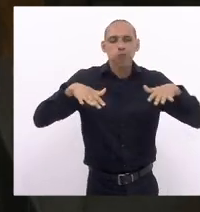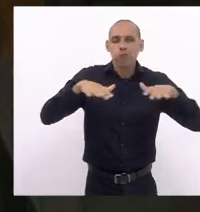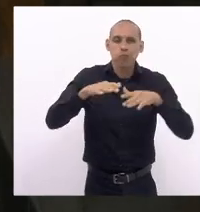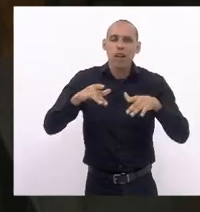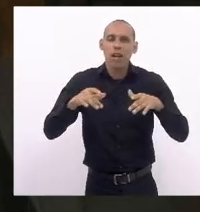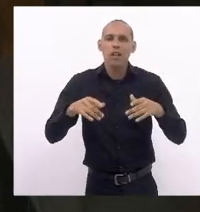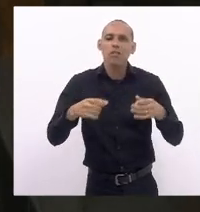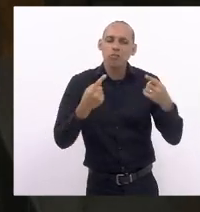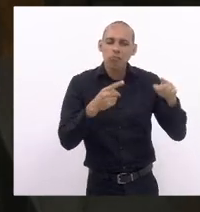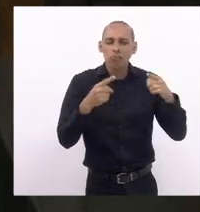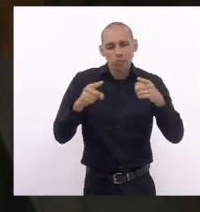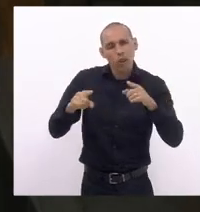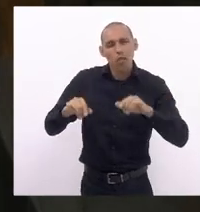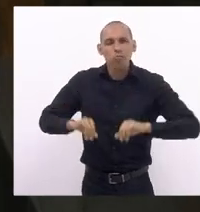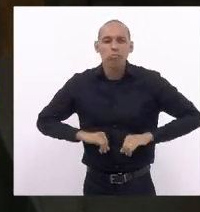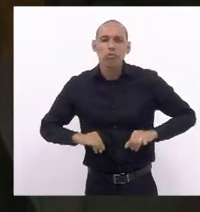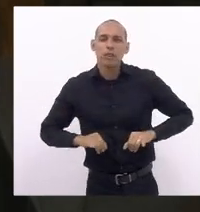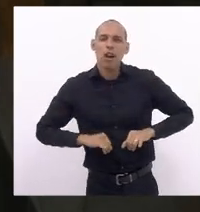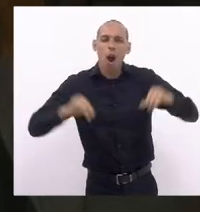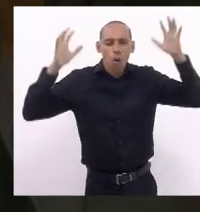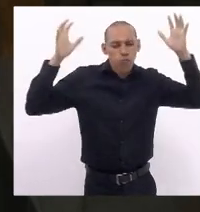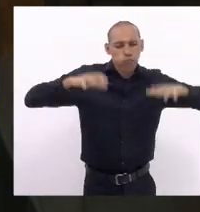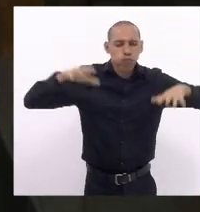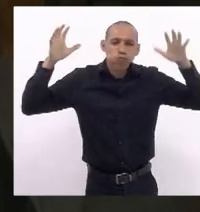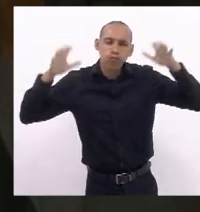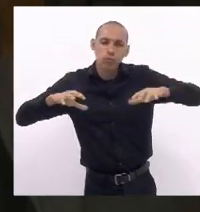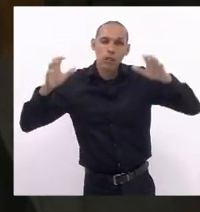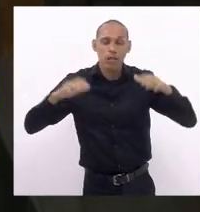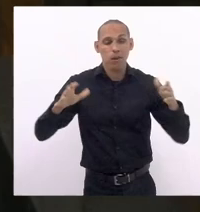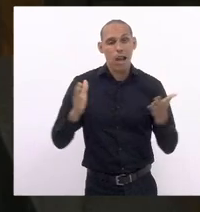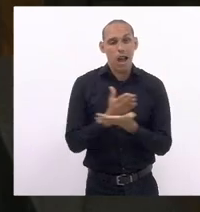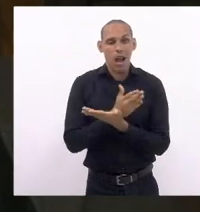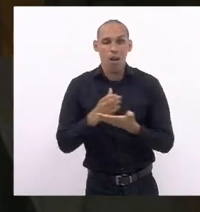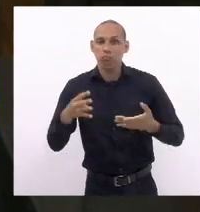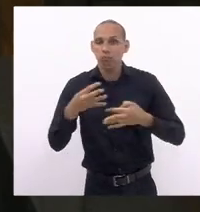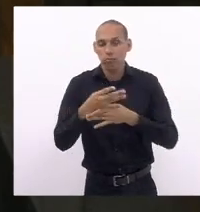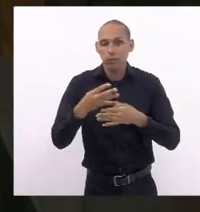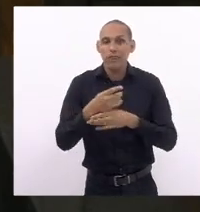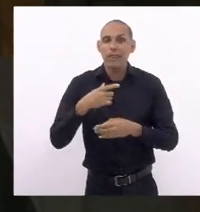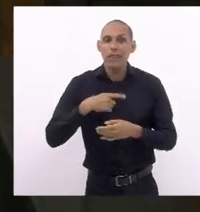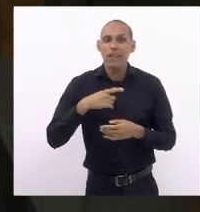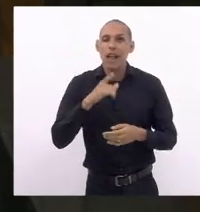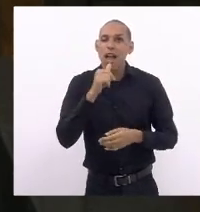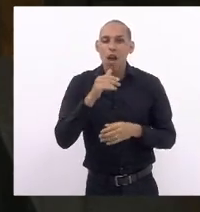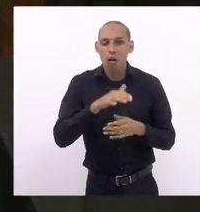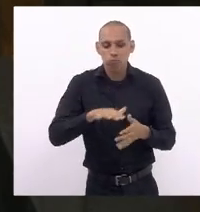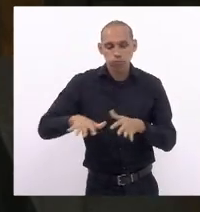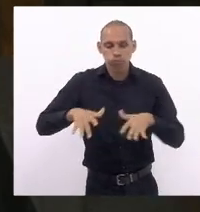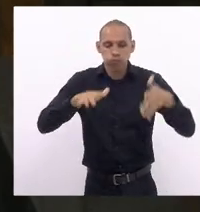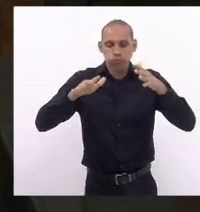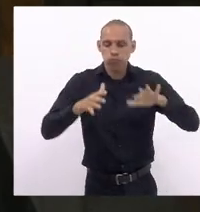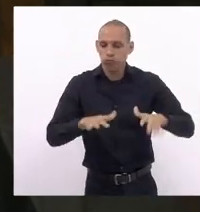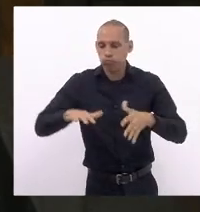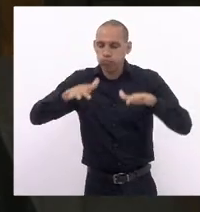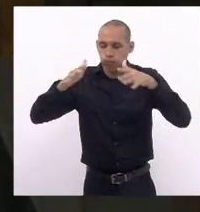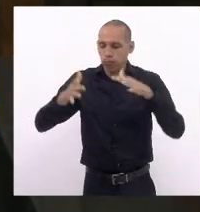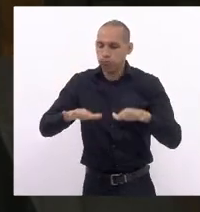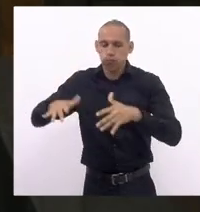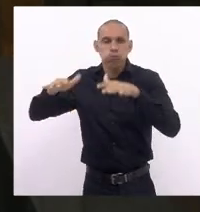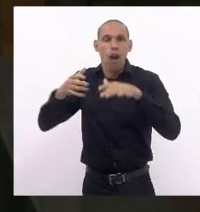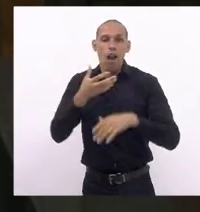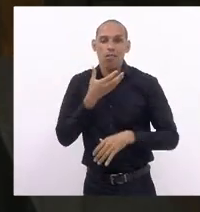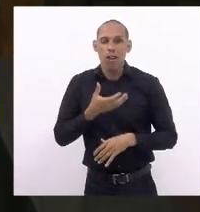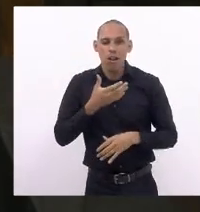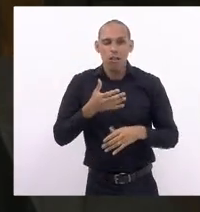por trombas d'água. Nós temos alguns municípios na região que têm cheias de rio normalmente. Então, final de dezembro